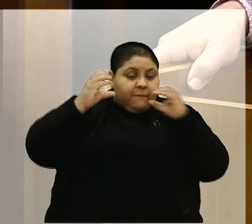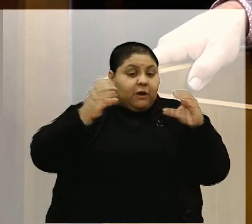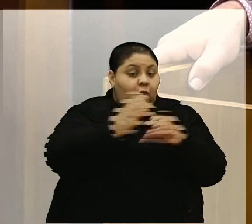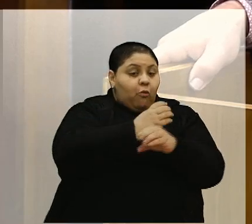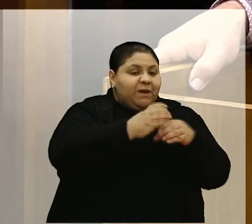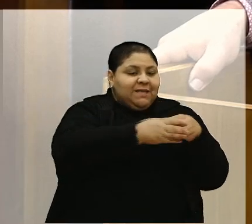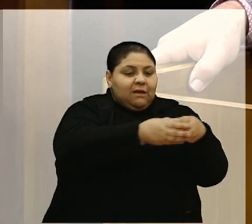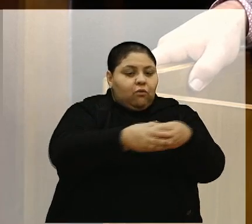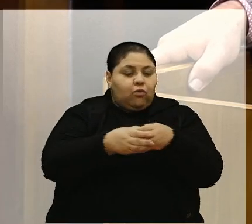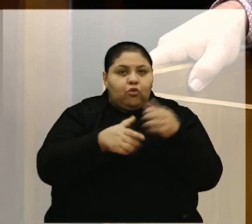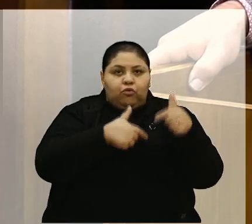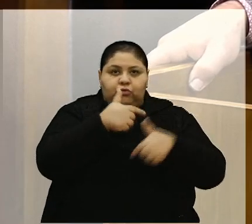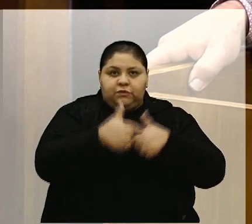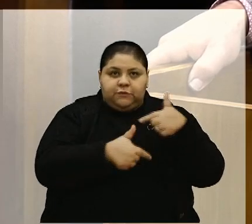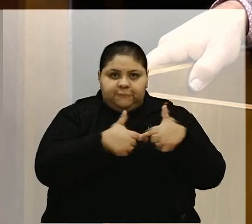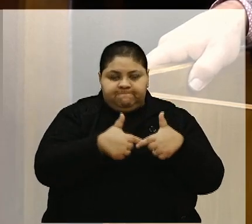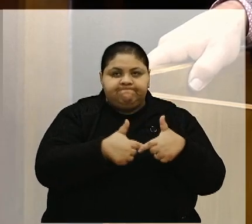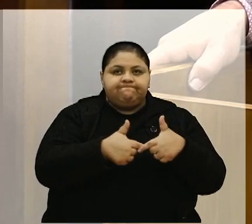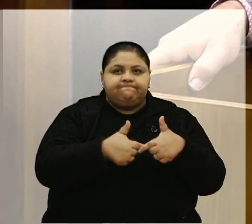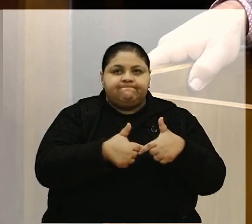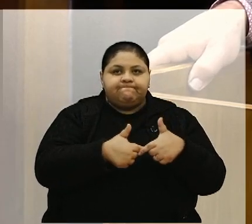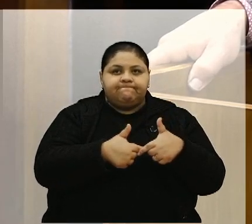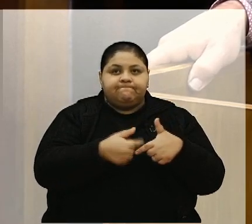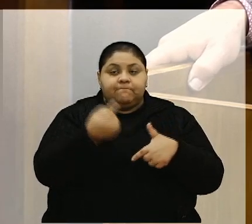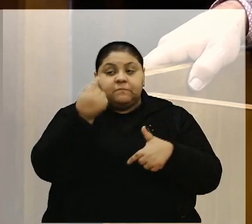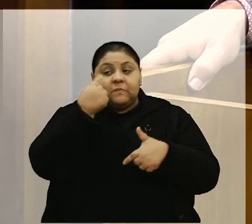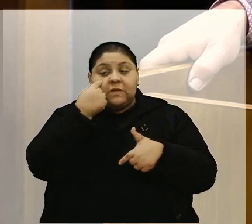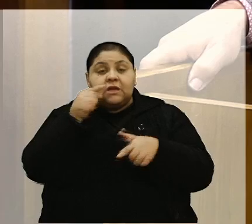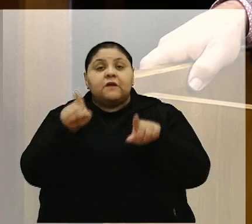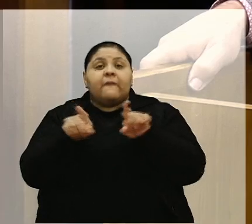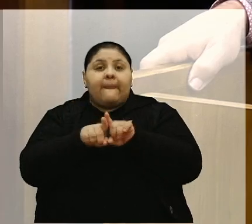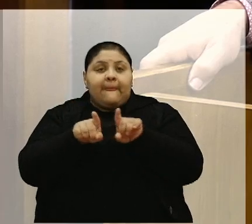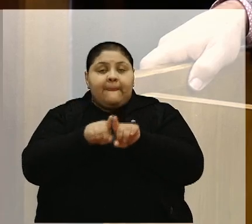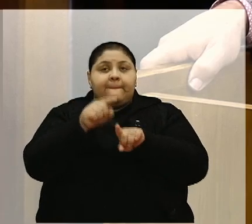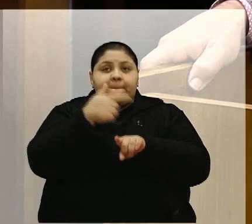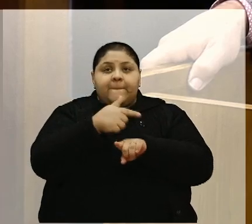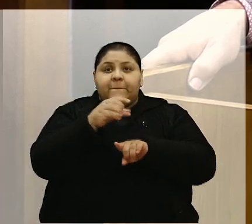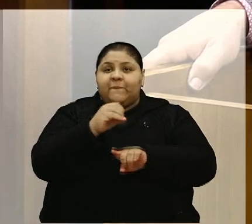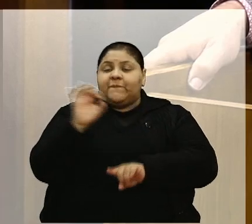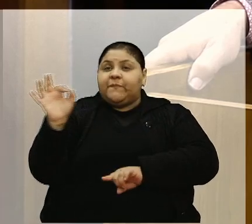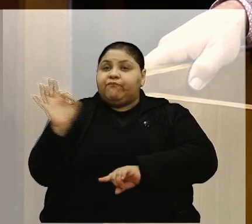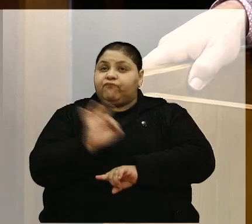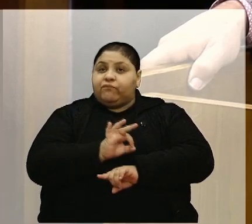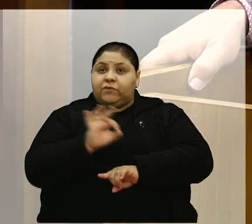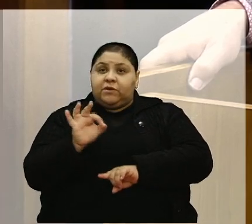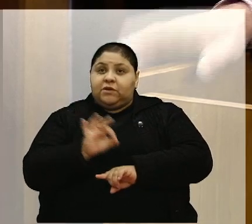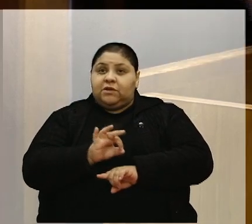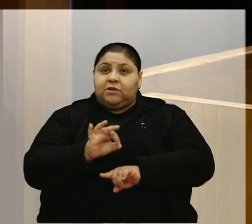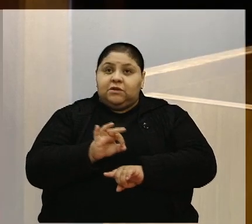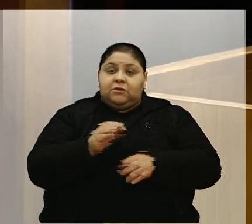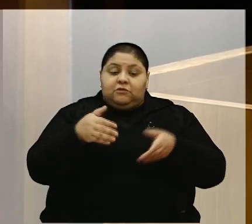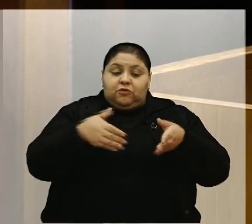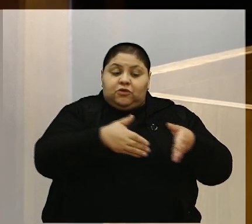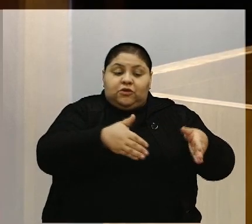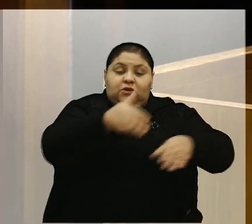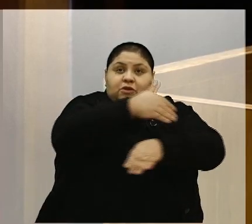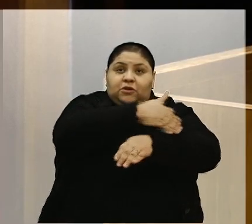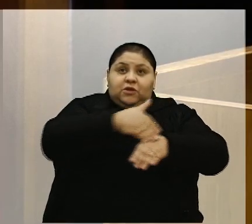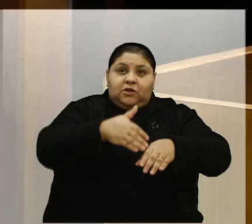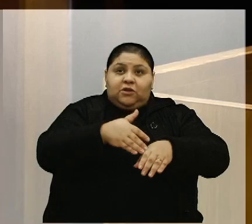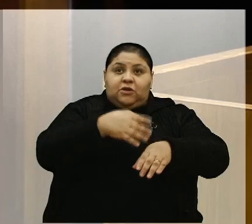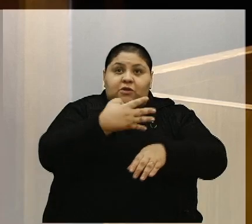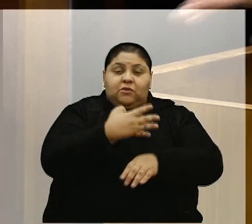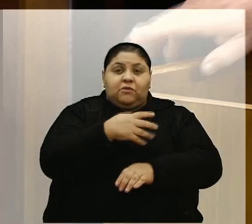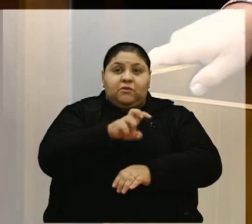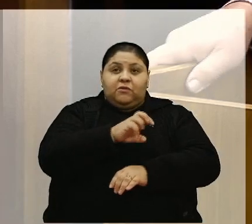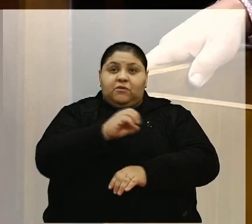trabalho. Identifiquei, sim, que 70% das nossas estradas, 4.500 quilômetros